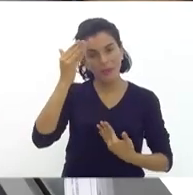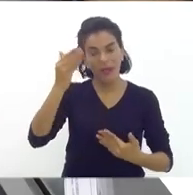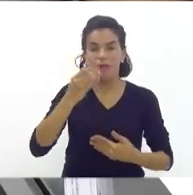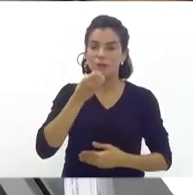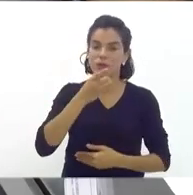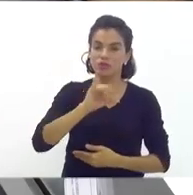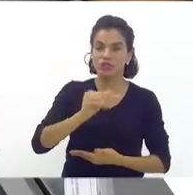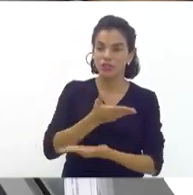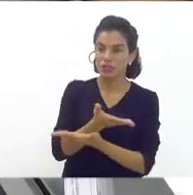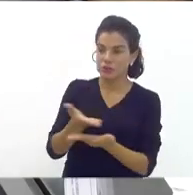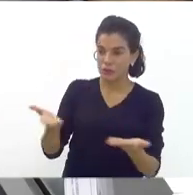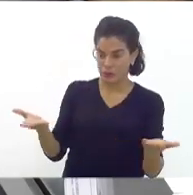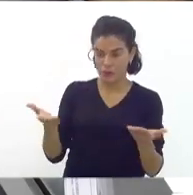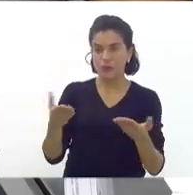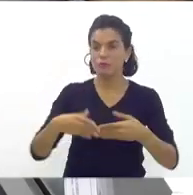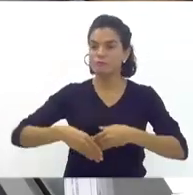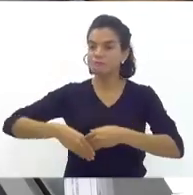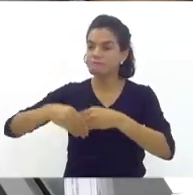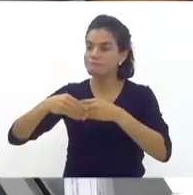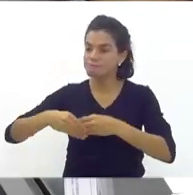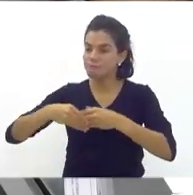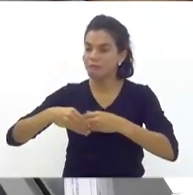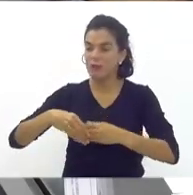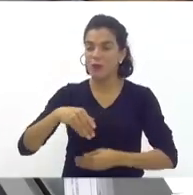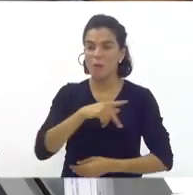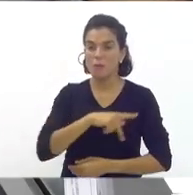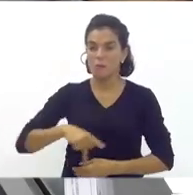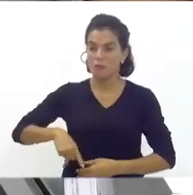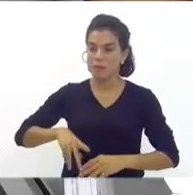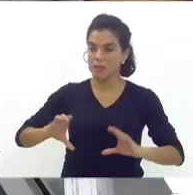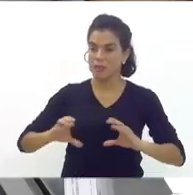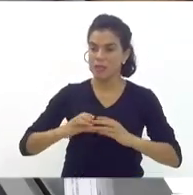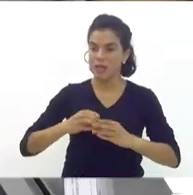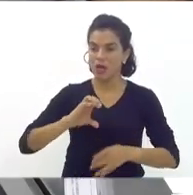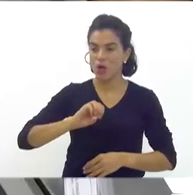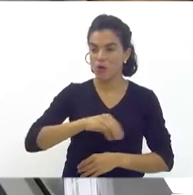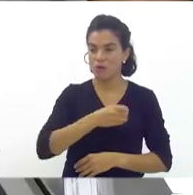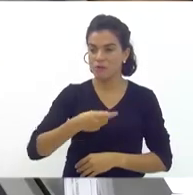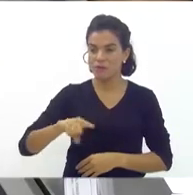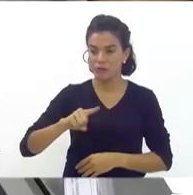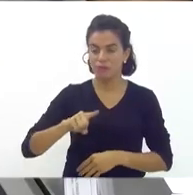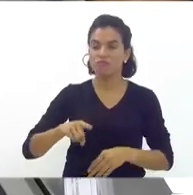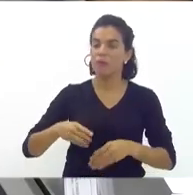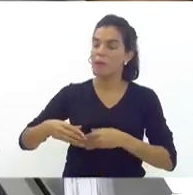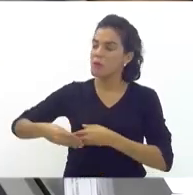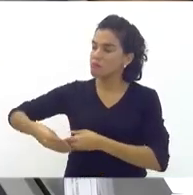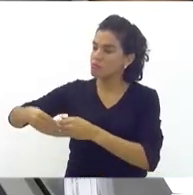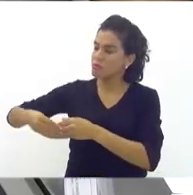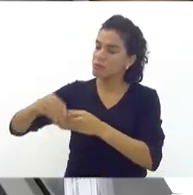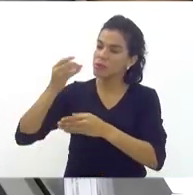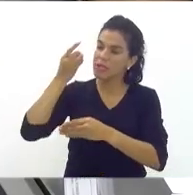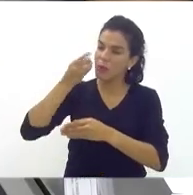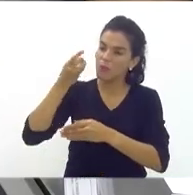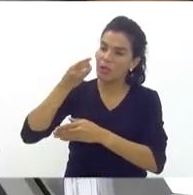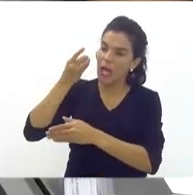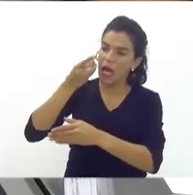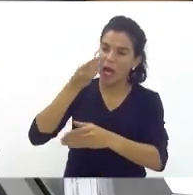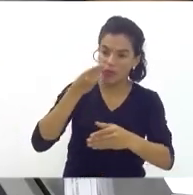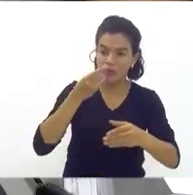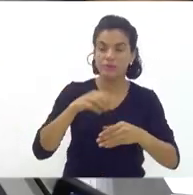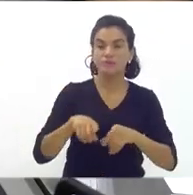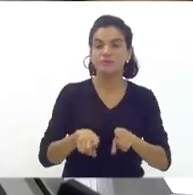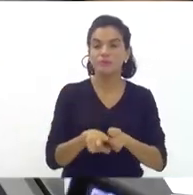bom dia a todos é cumprimento da comissão Deputado Rodrigo Amorim cumprimento dos demais deputados e